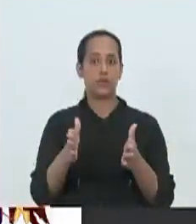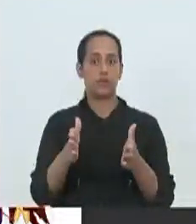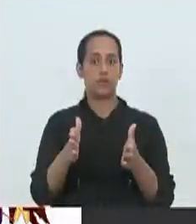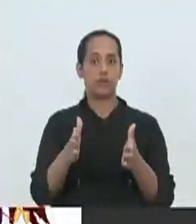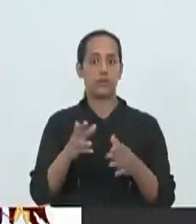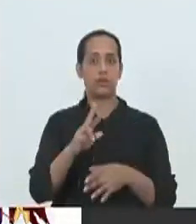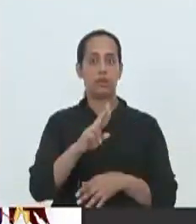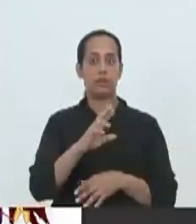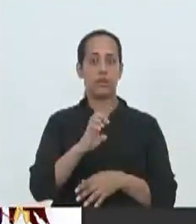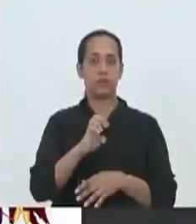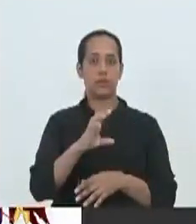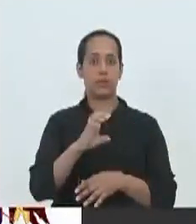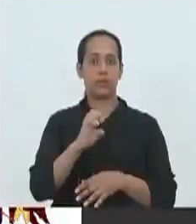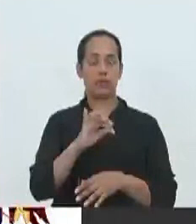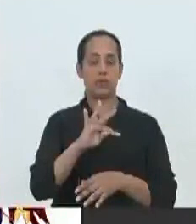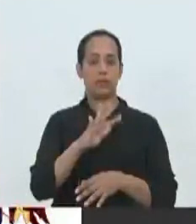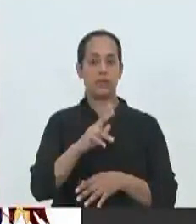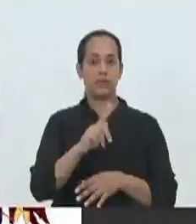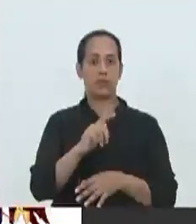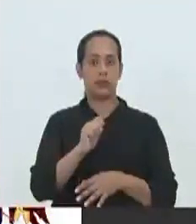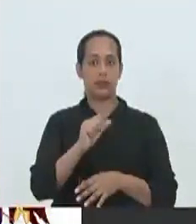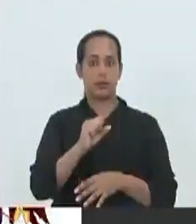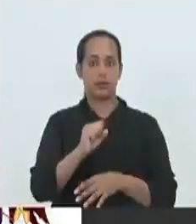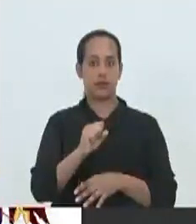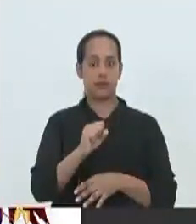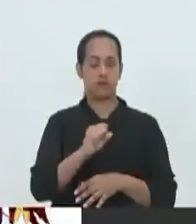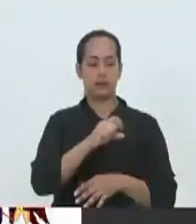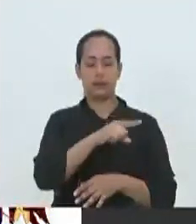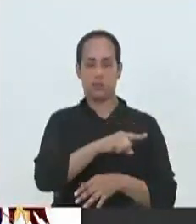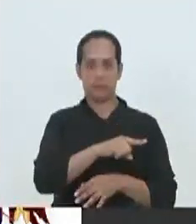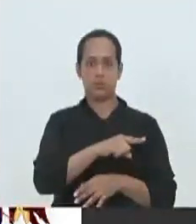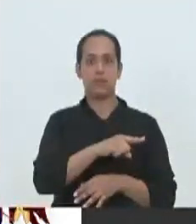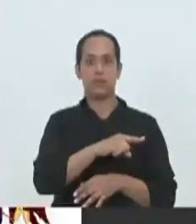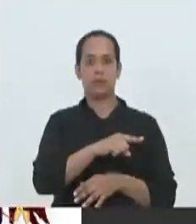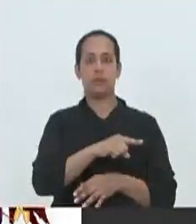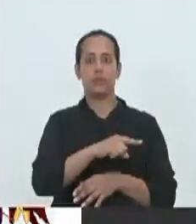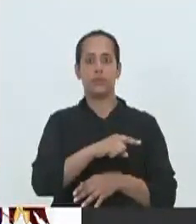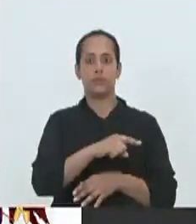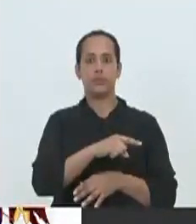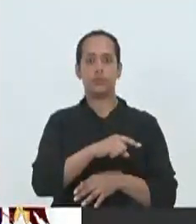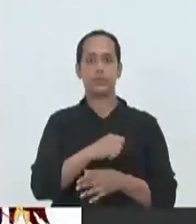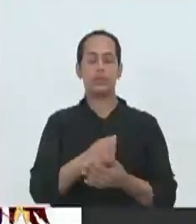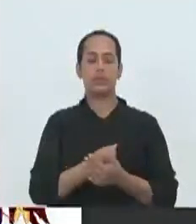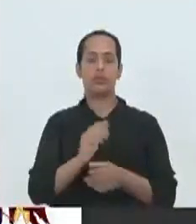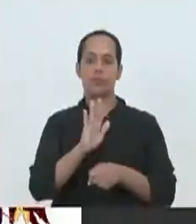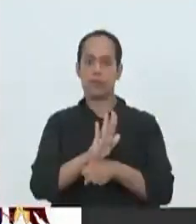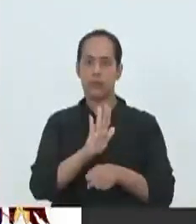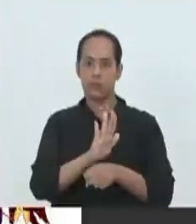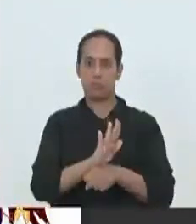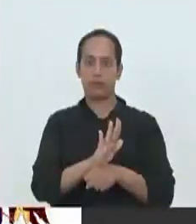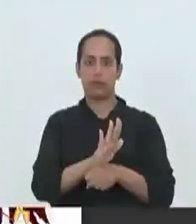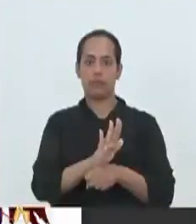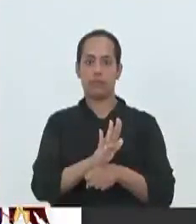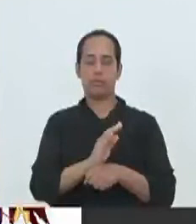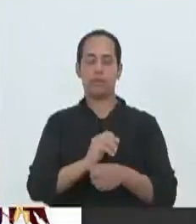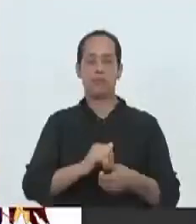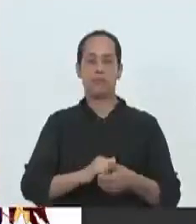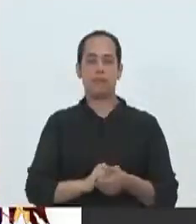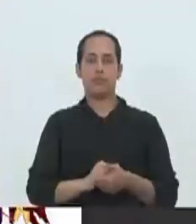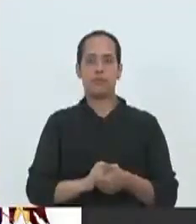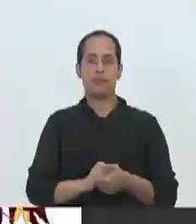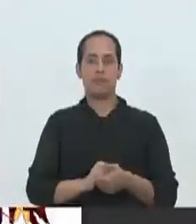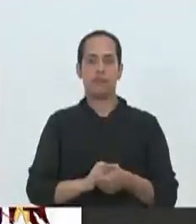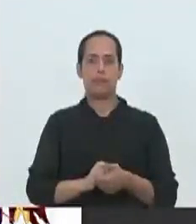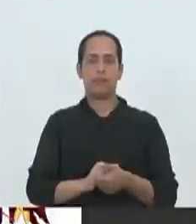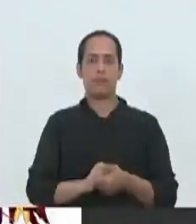em impostos taxas e contribuições as receitas de contribuições basicamente a cozip a única delas a receita